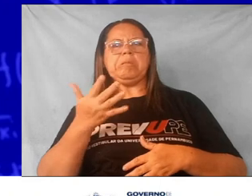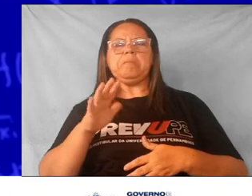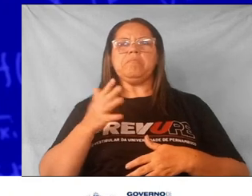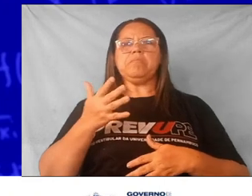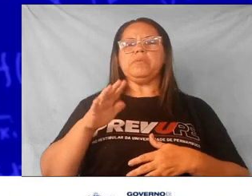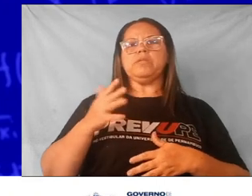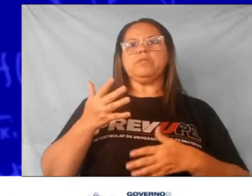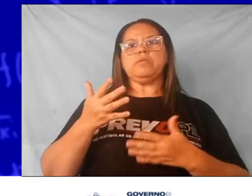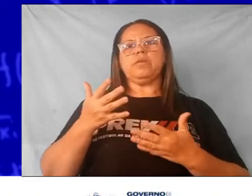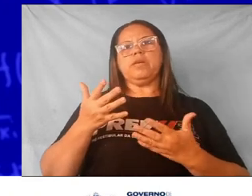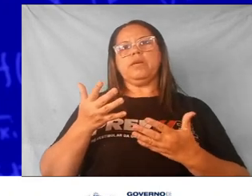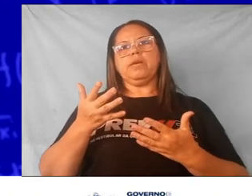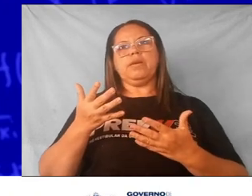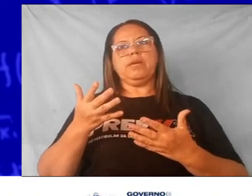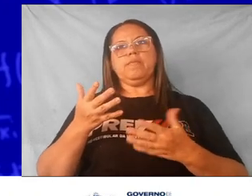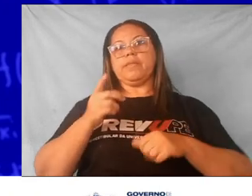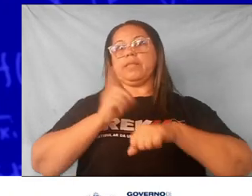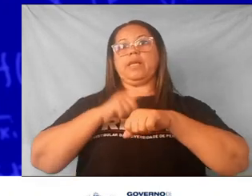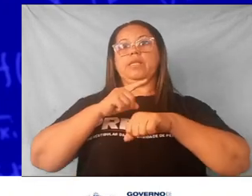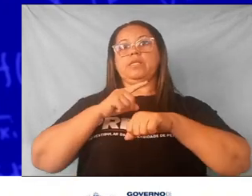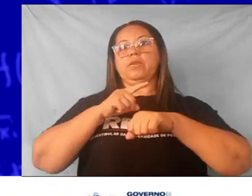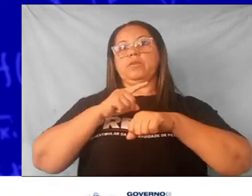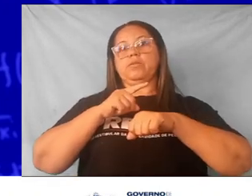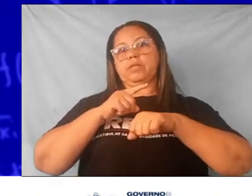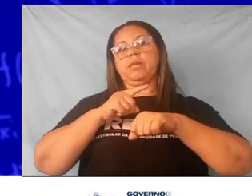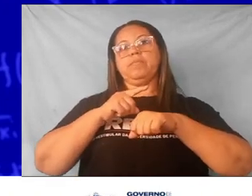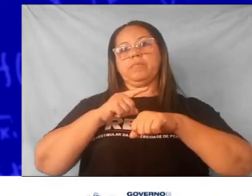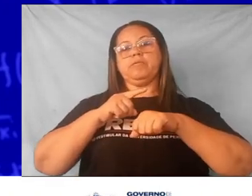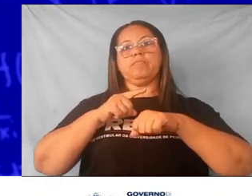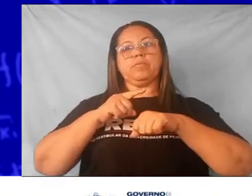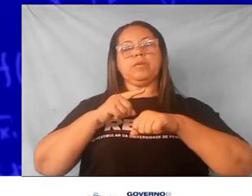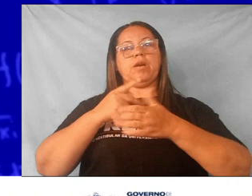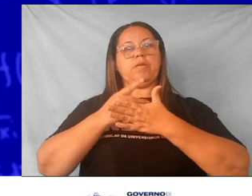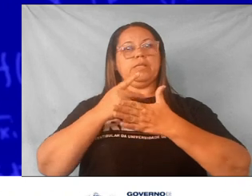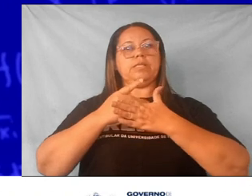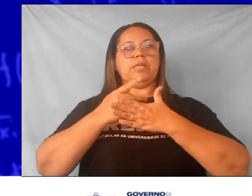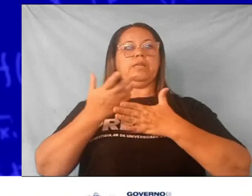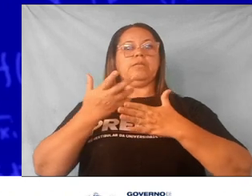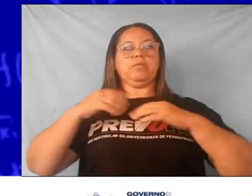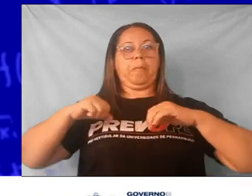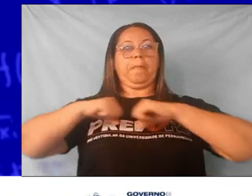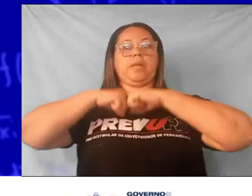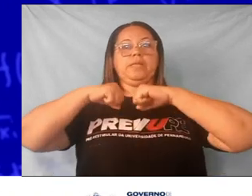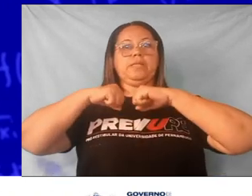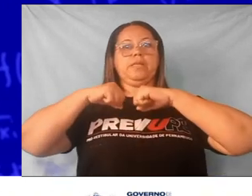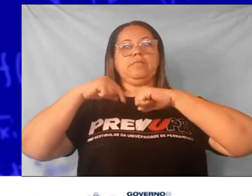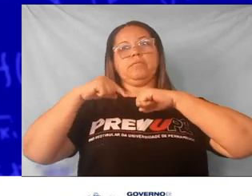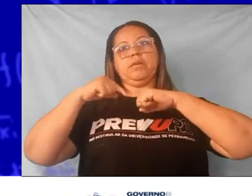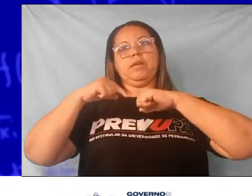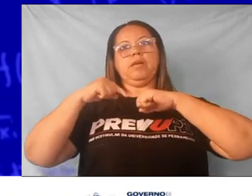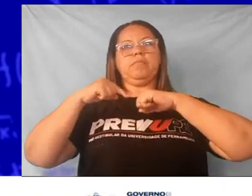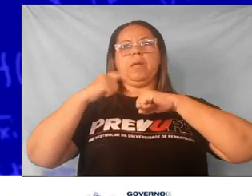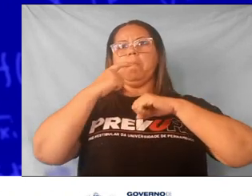aproximadamente, né, instantânea, o tempo de duração do processo que nós chamamos de colisão é um tempo